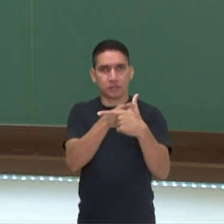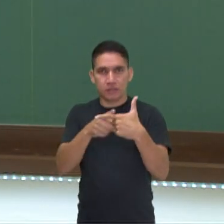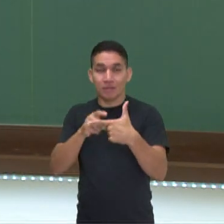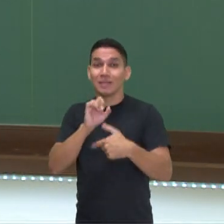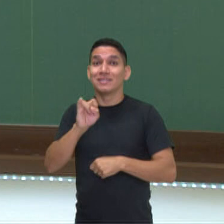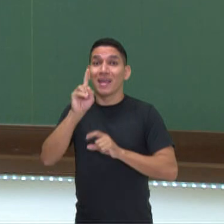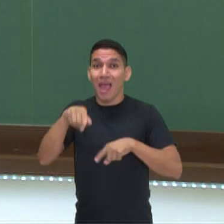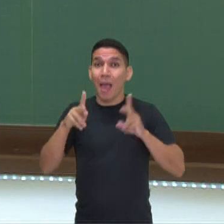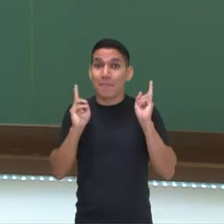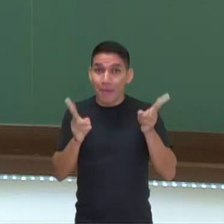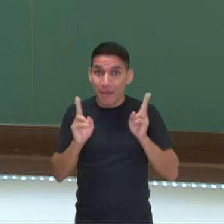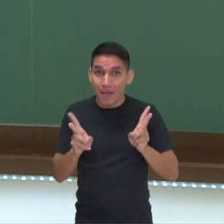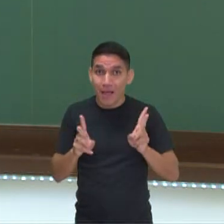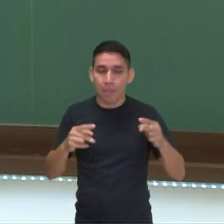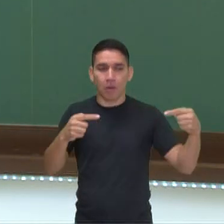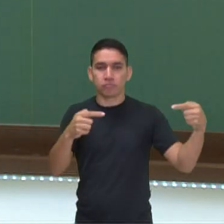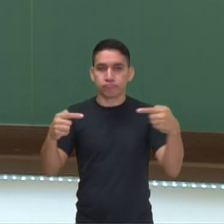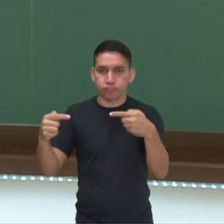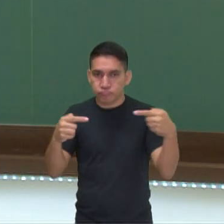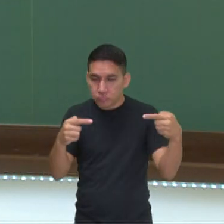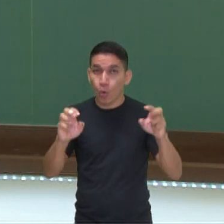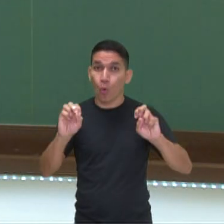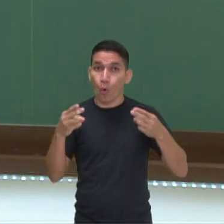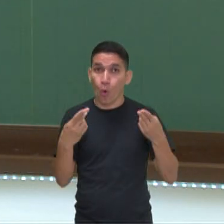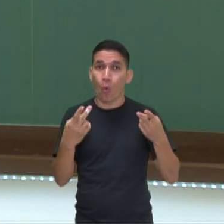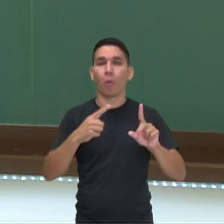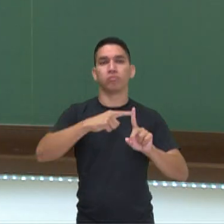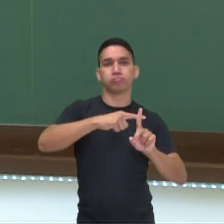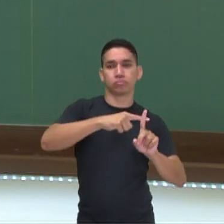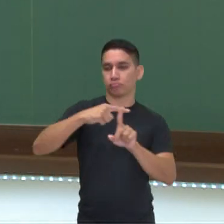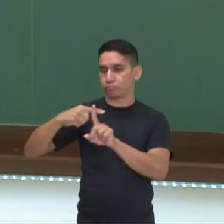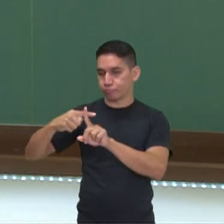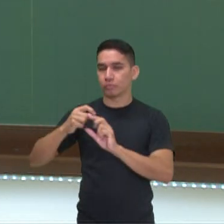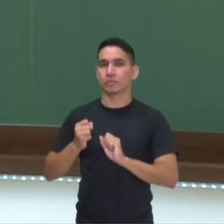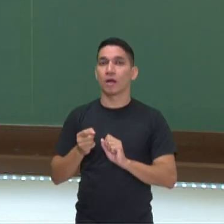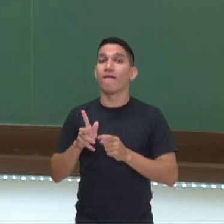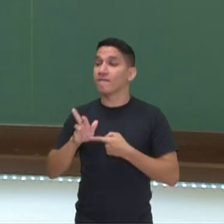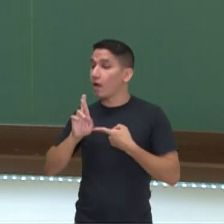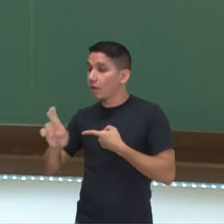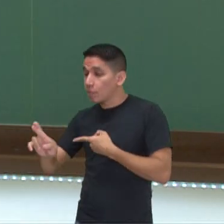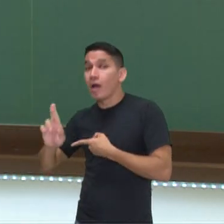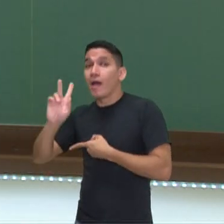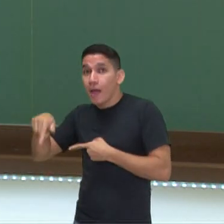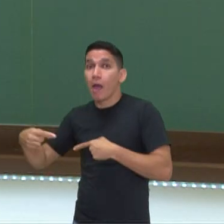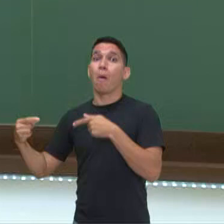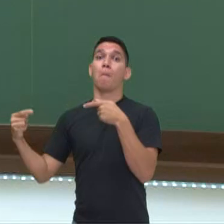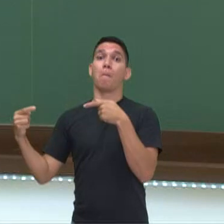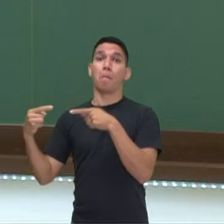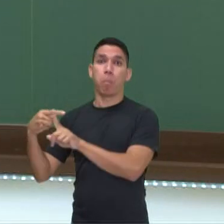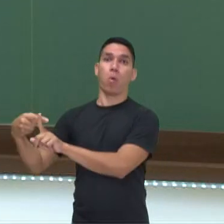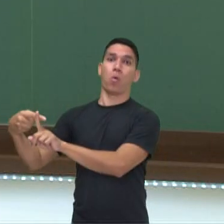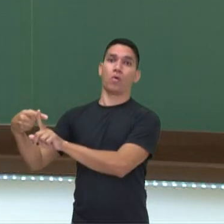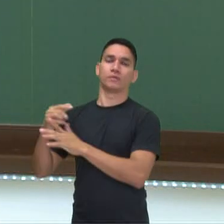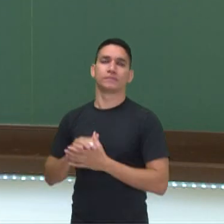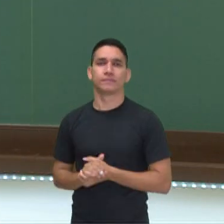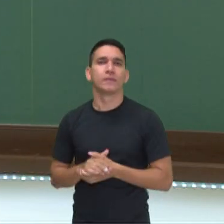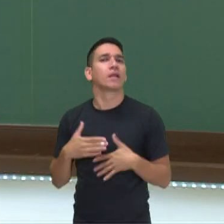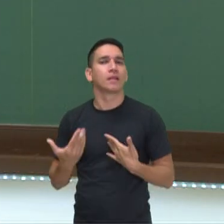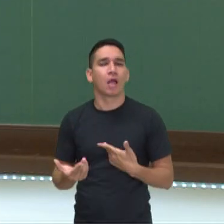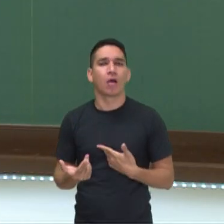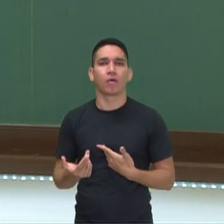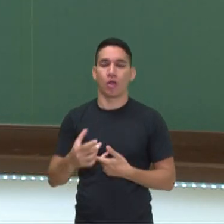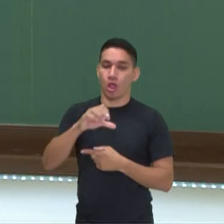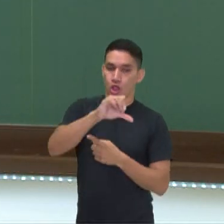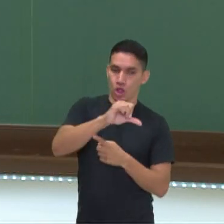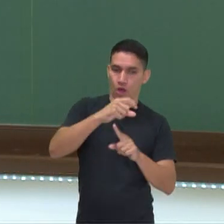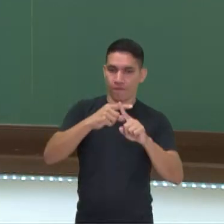valores que tem um mesmo sinal ficam positivos tão multiplico normal 9x